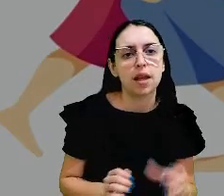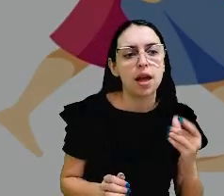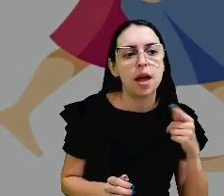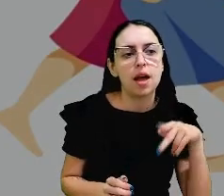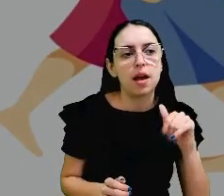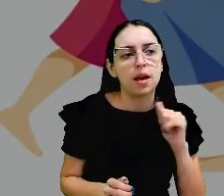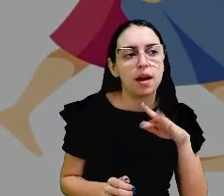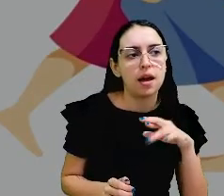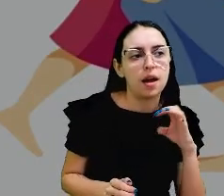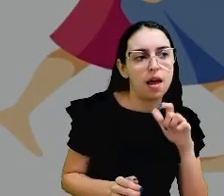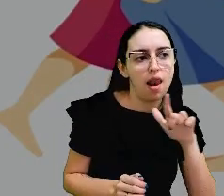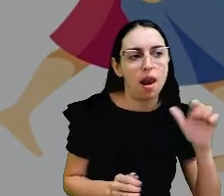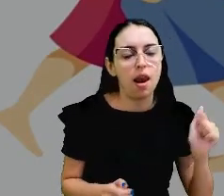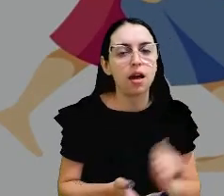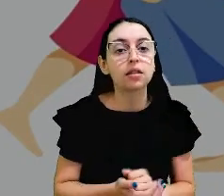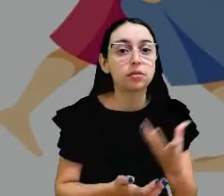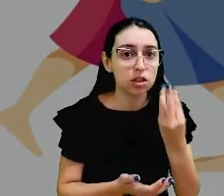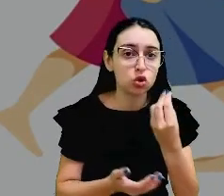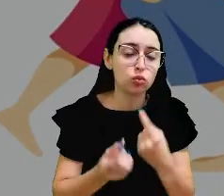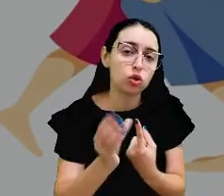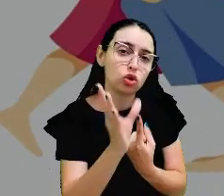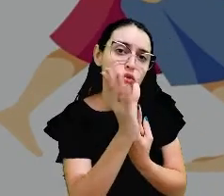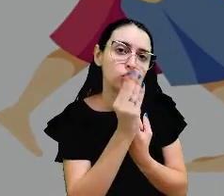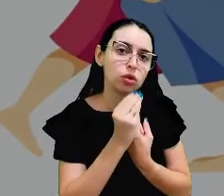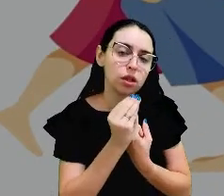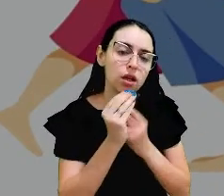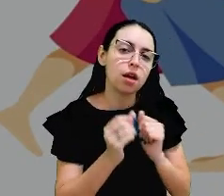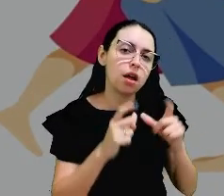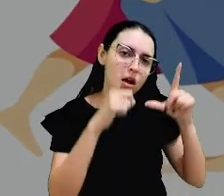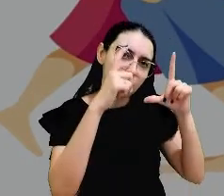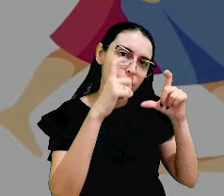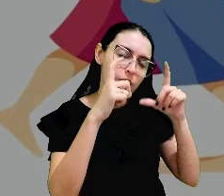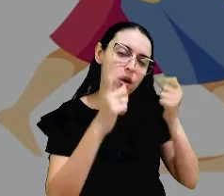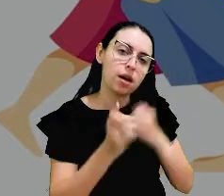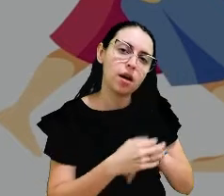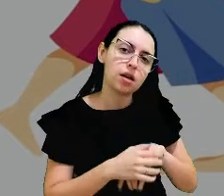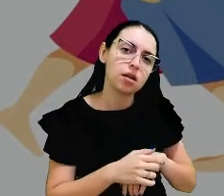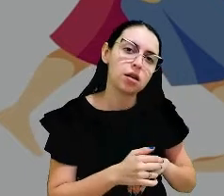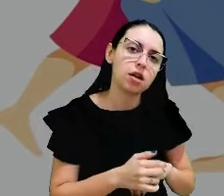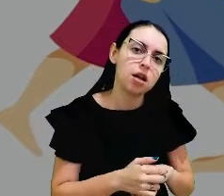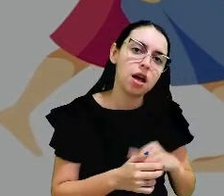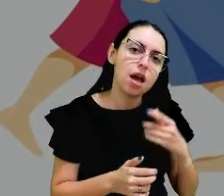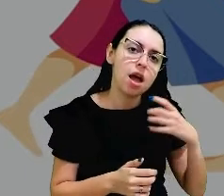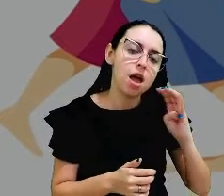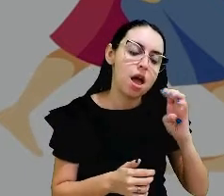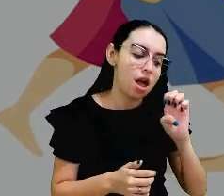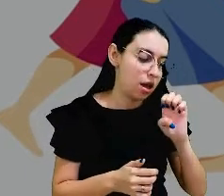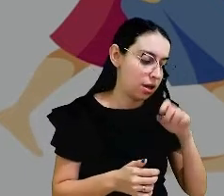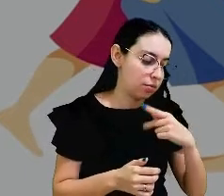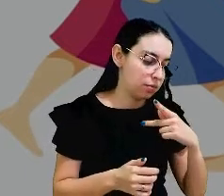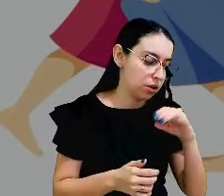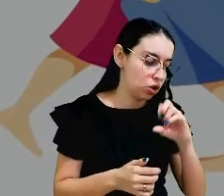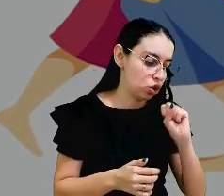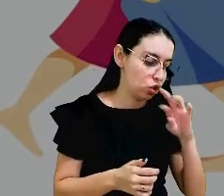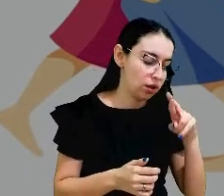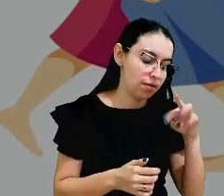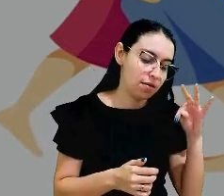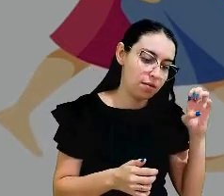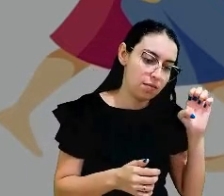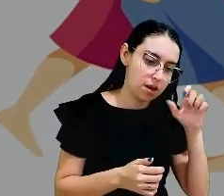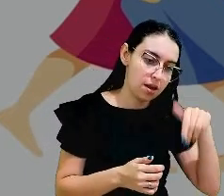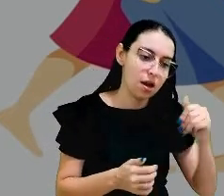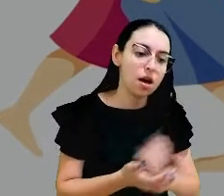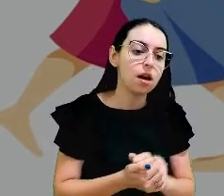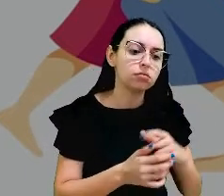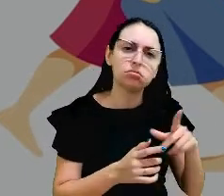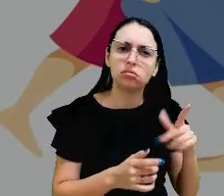da arte aqui para a nossa conversa, ela fotografou a episiotomia de uma mulher que não queria que fosse